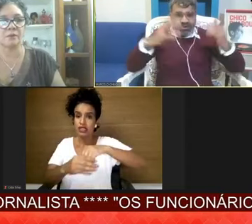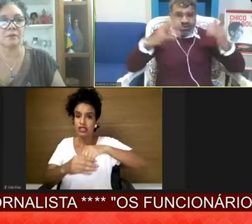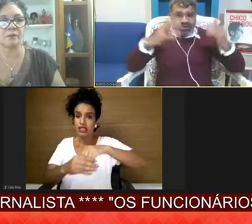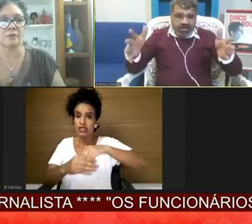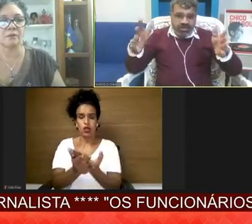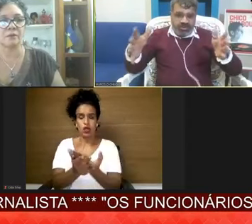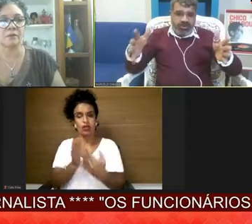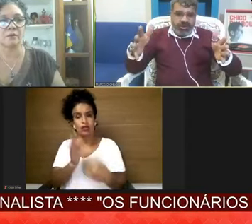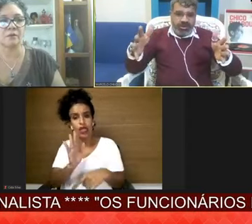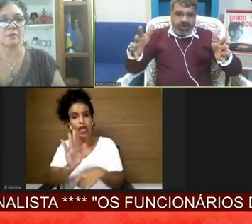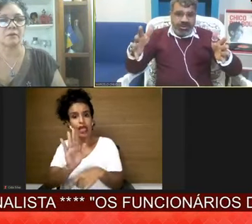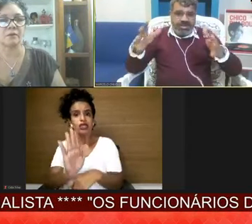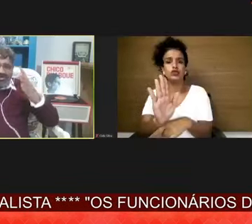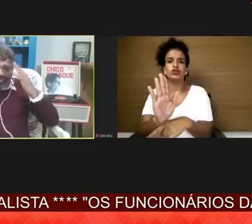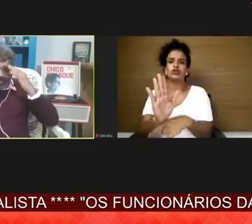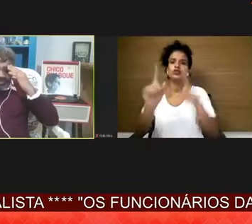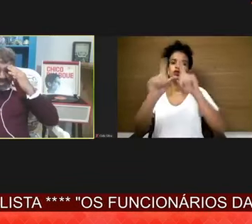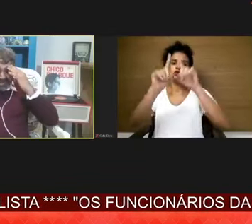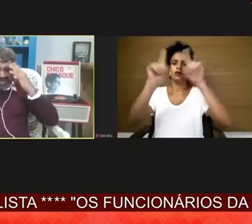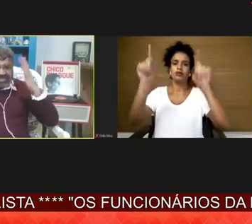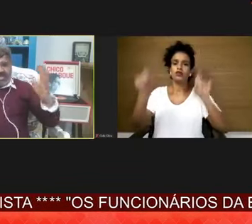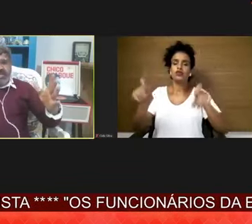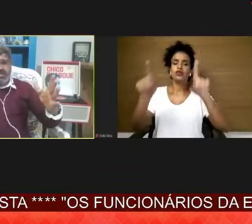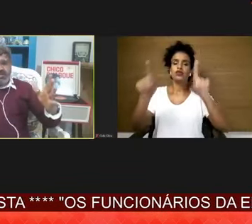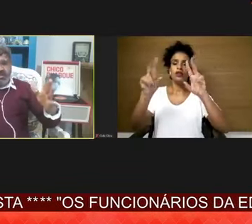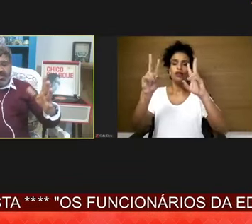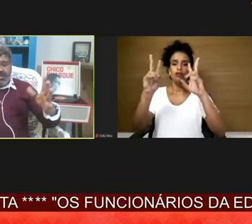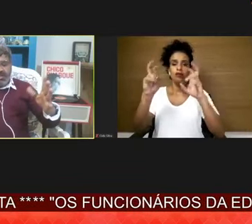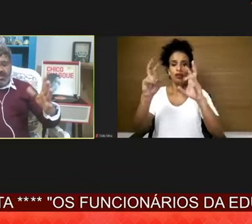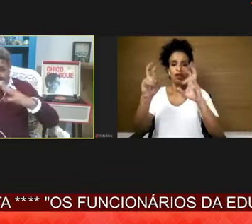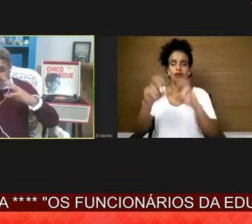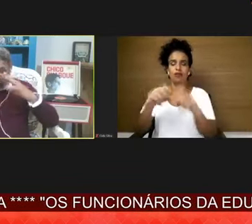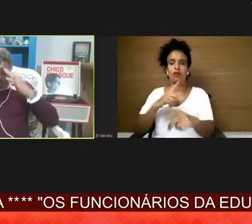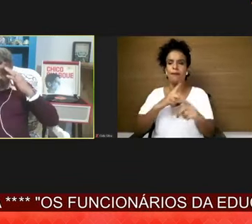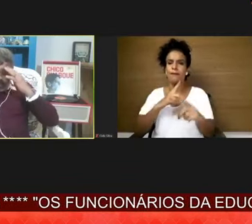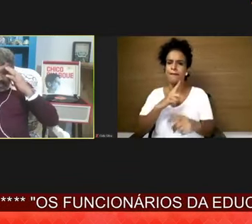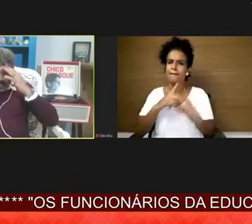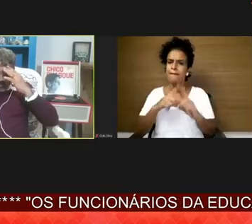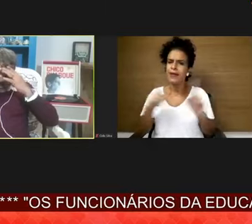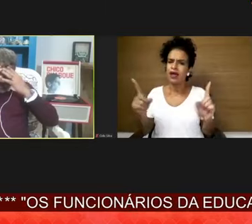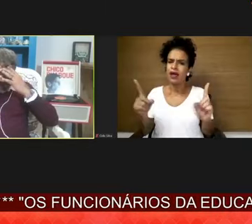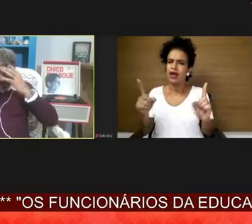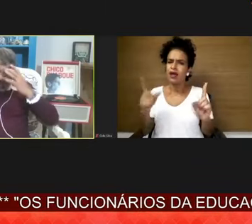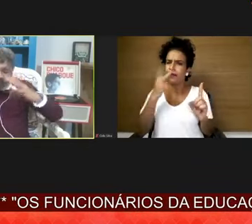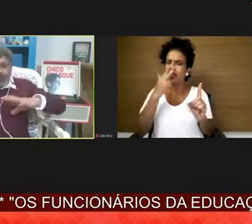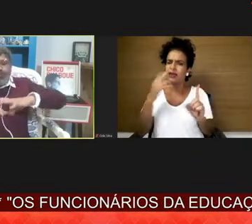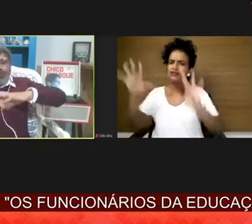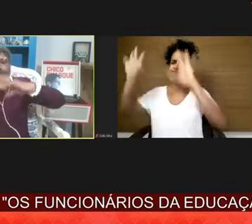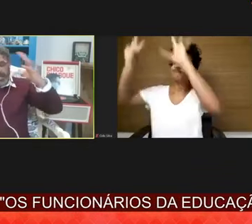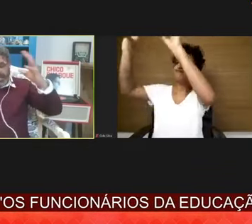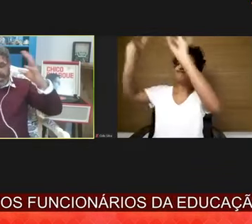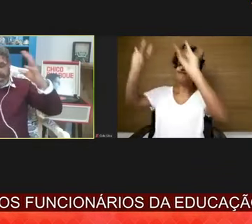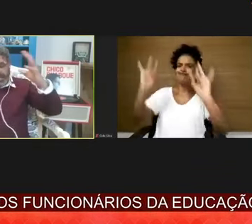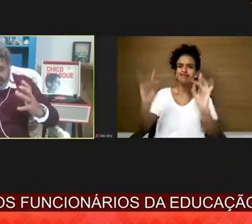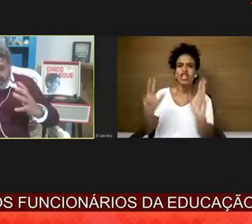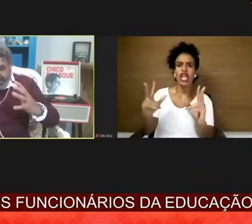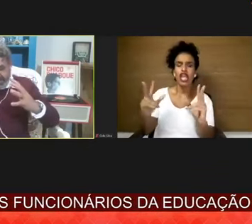Mas o recorte histórico disso é de 1827. Eu estou dizendo de 1827, quando